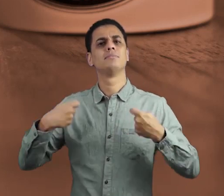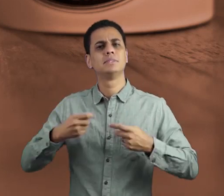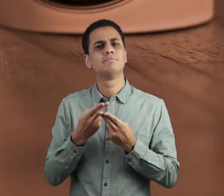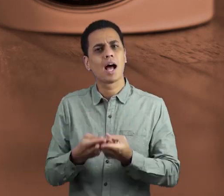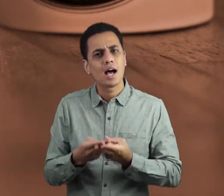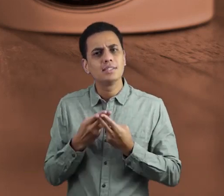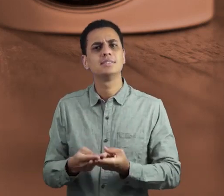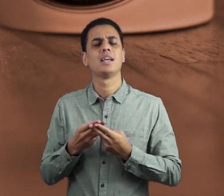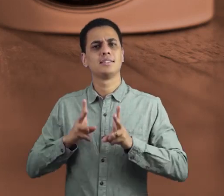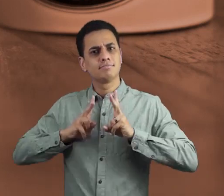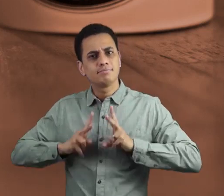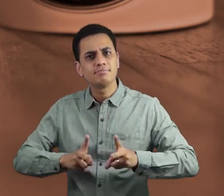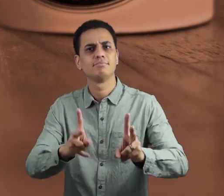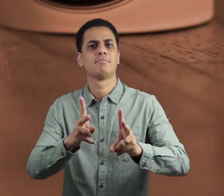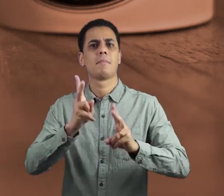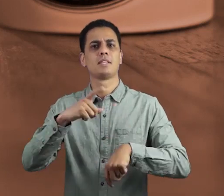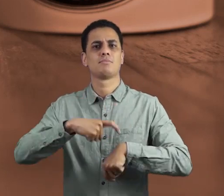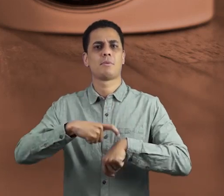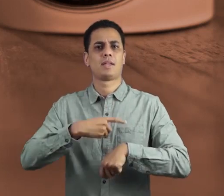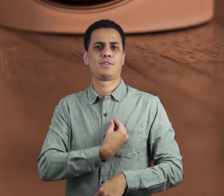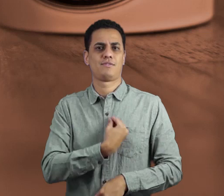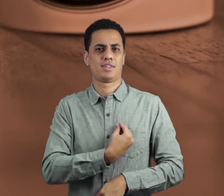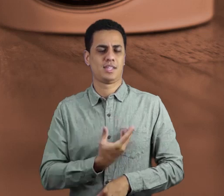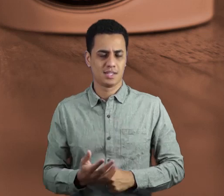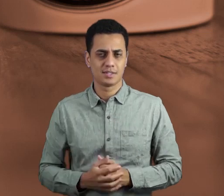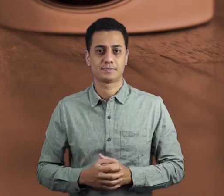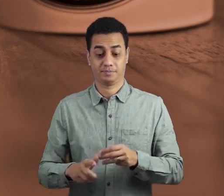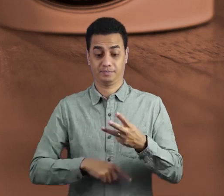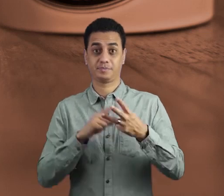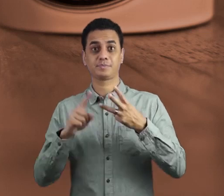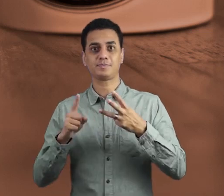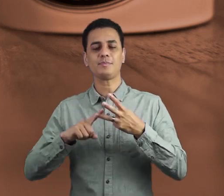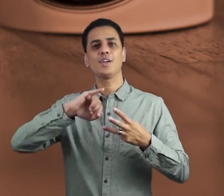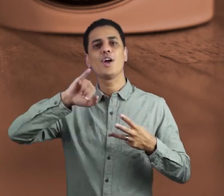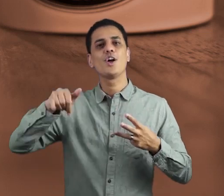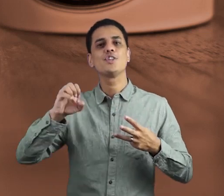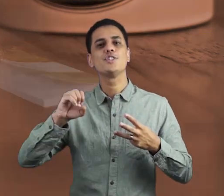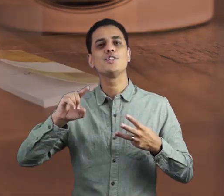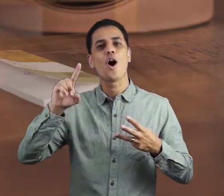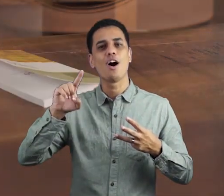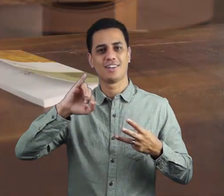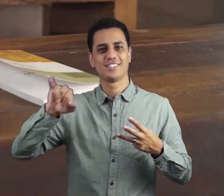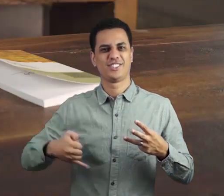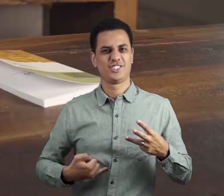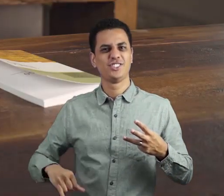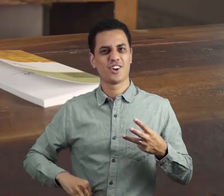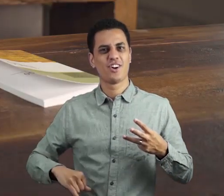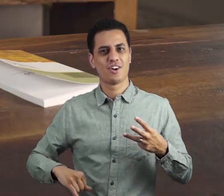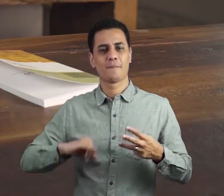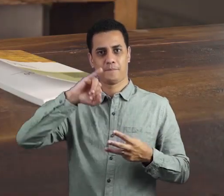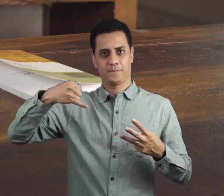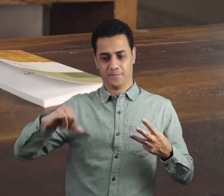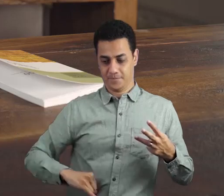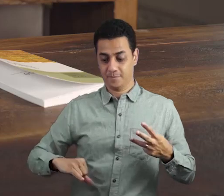Jó viu o fim que o Senhor lhe proporcionou, porque ele esperou. E quando você lê o livro de Jó, você tem